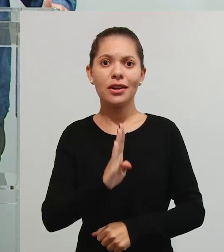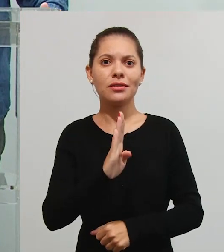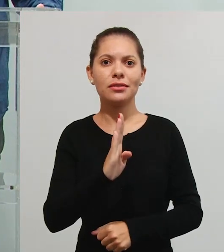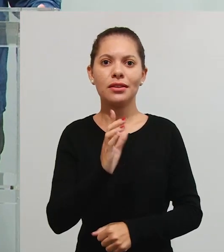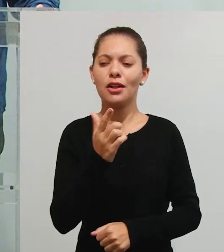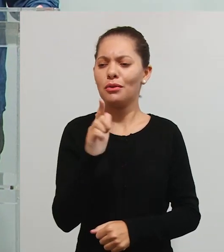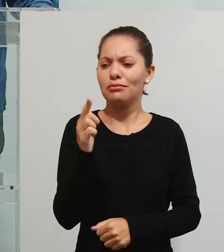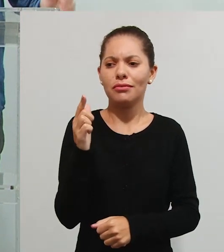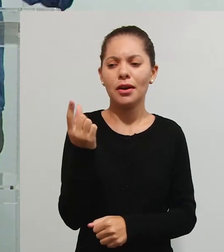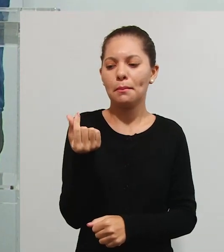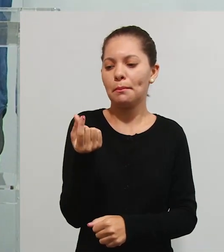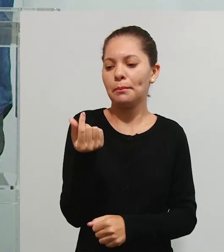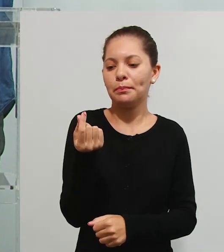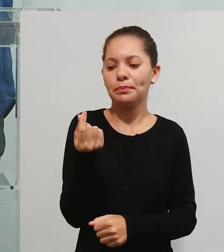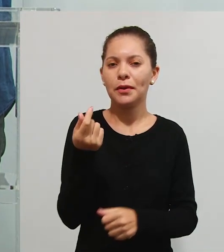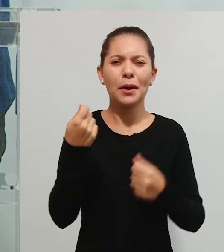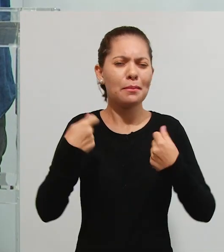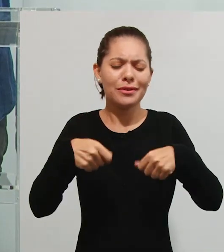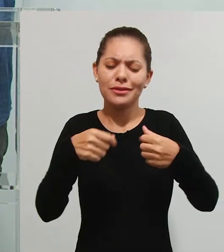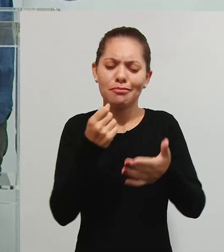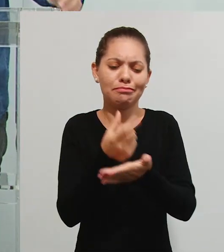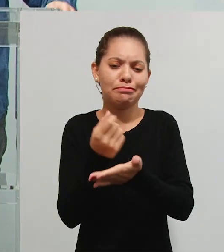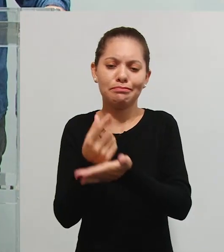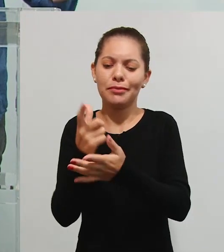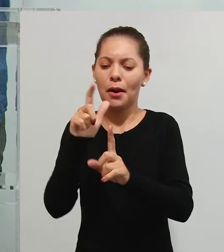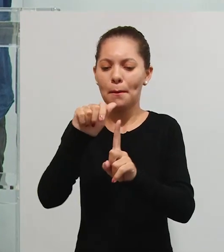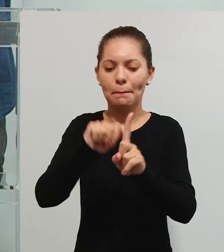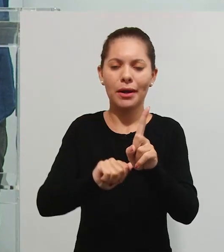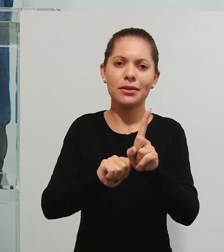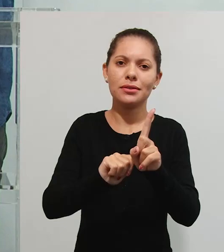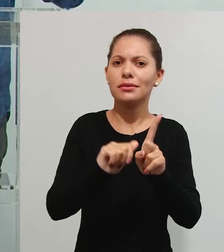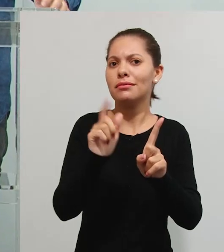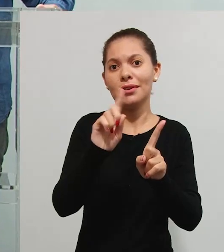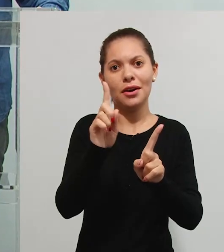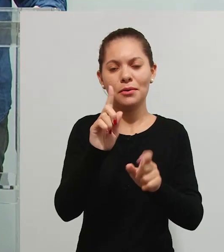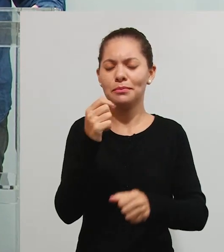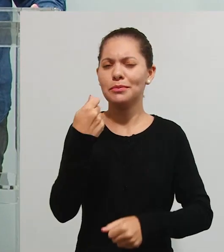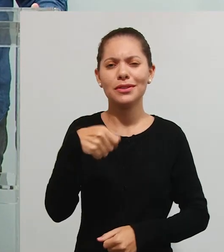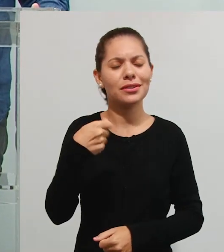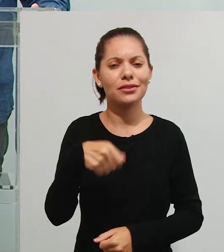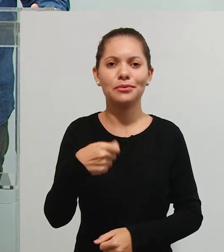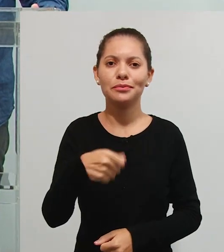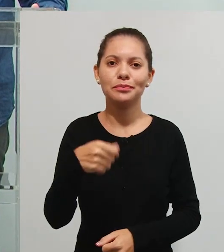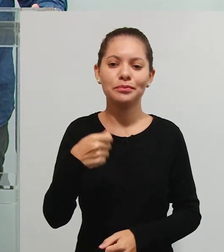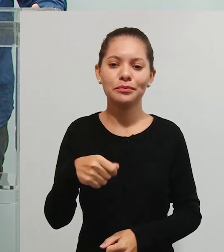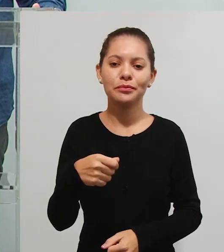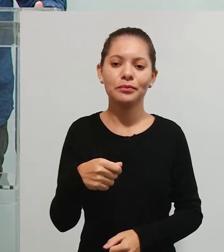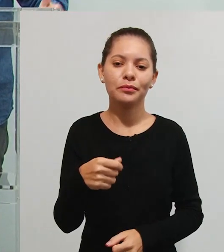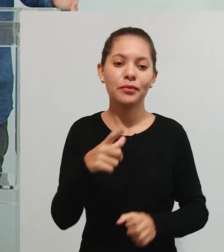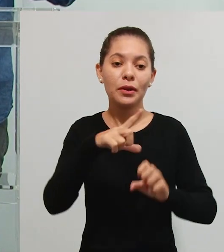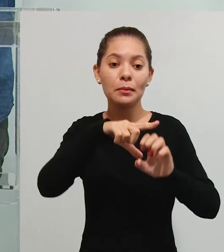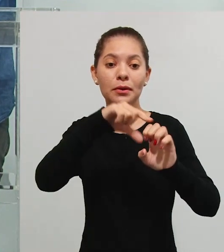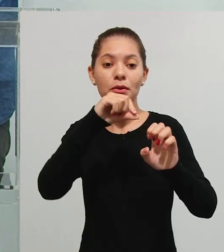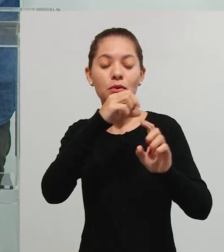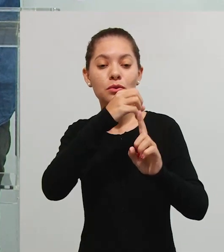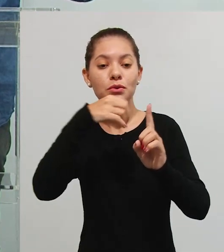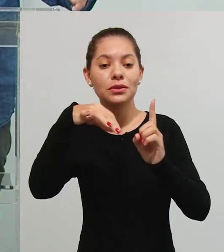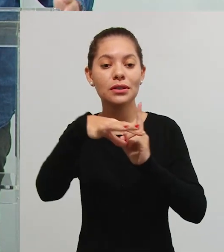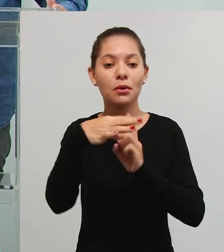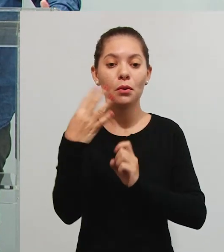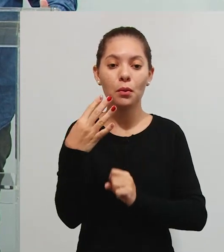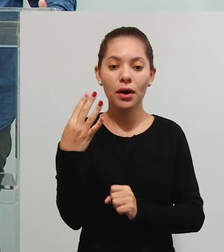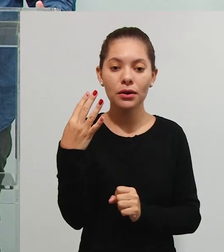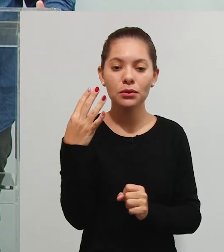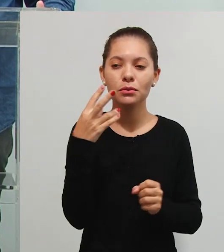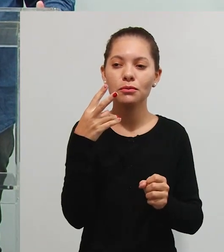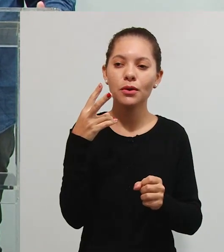lá de forma gratuita. Não há nenhuma contrapartida. Ninguém paga mensalidade. Por quê? Porque o empreendedor social ele visa aí justamente